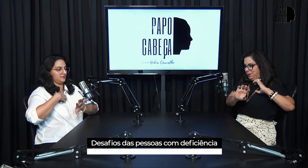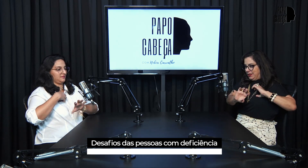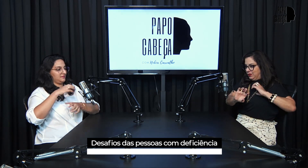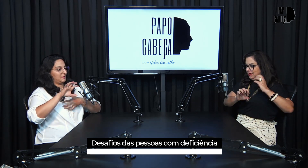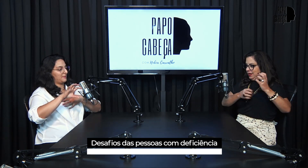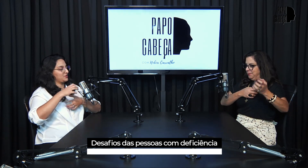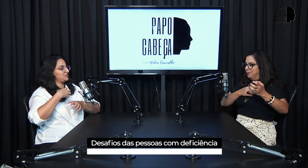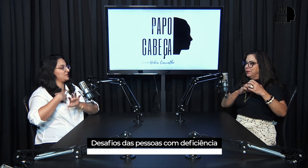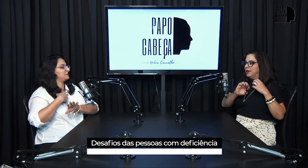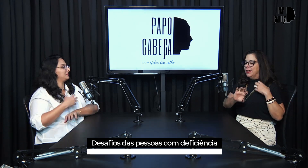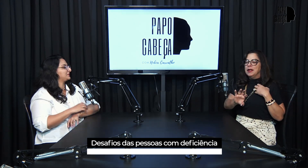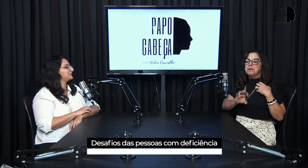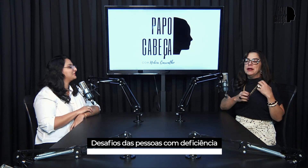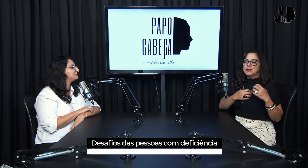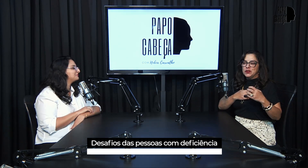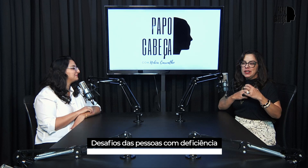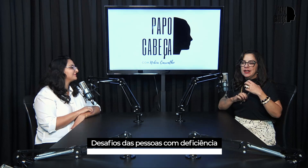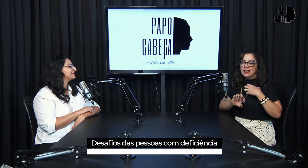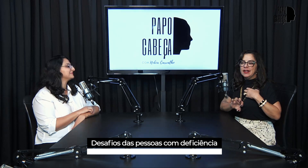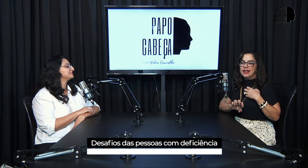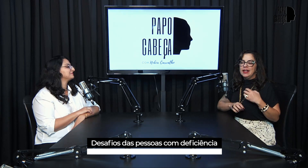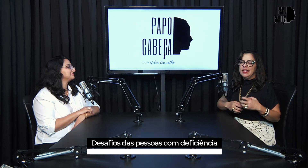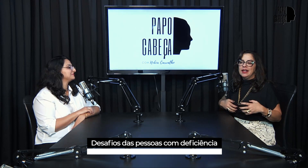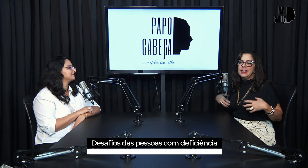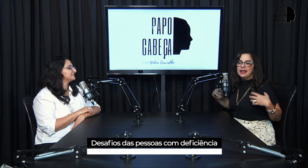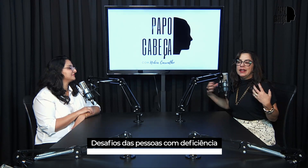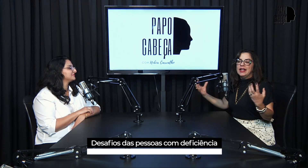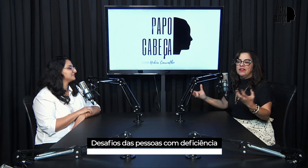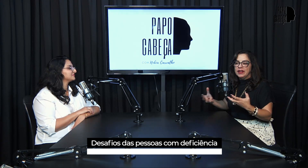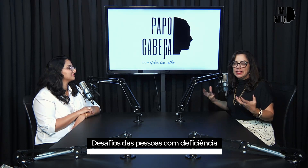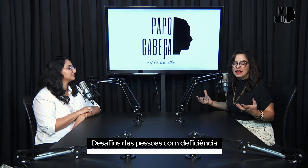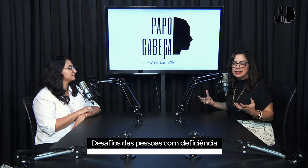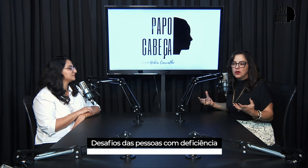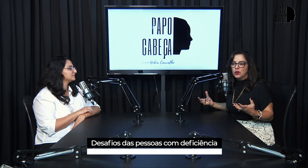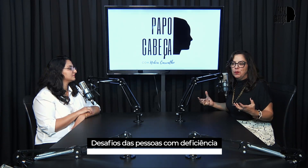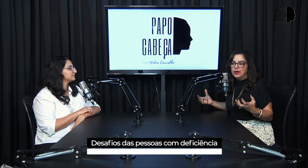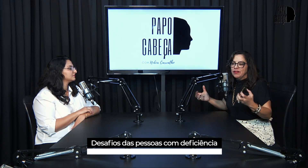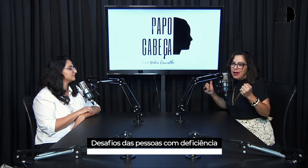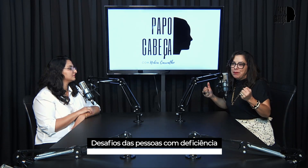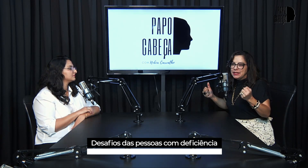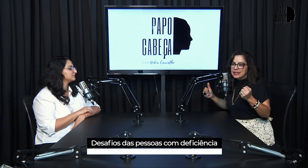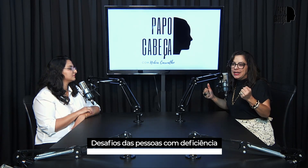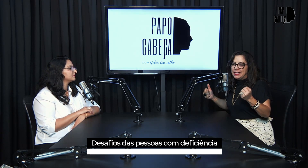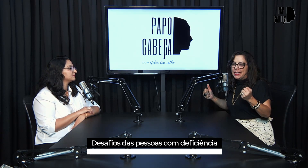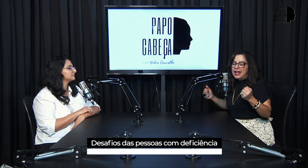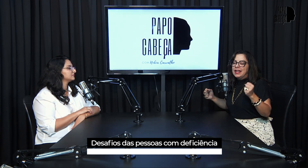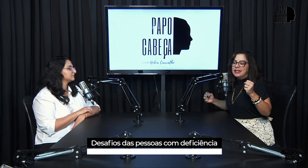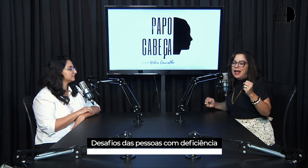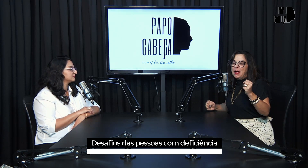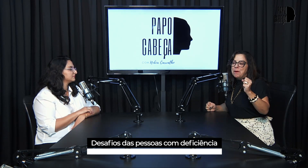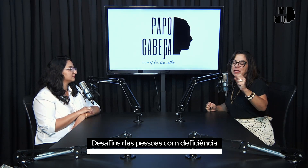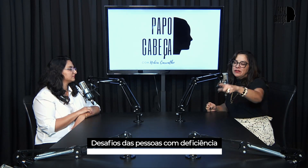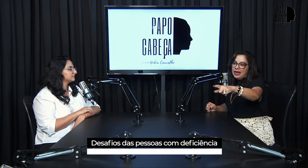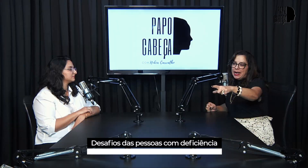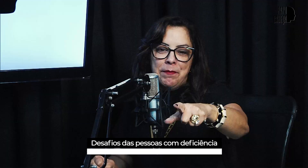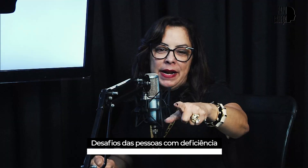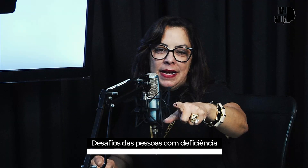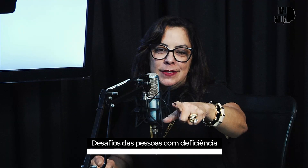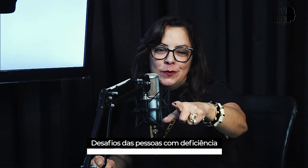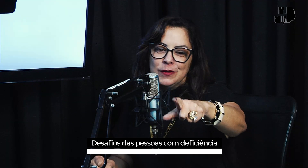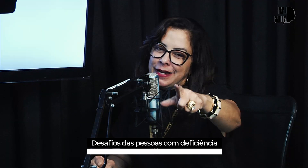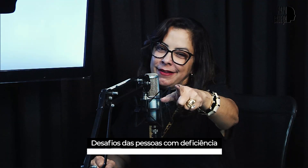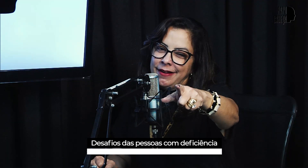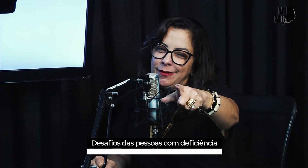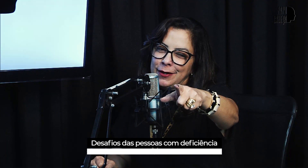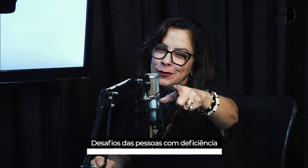assim empática empatia empatia e e ele vai ter esse grupo que vai abraçar ele tá mas fala em